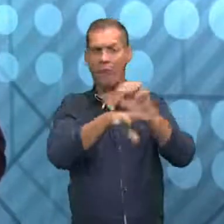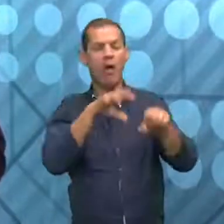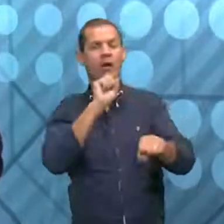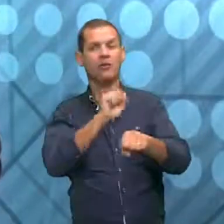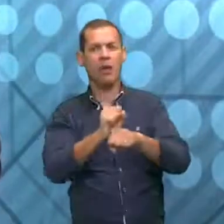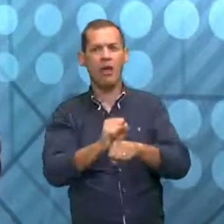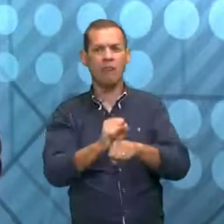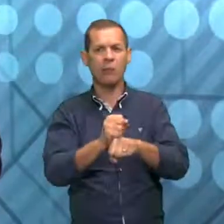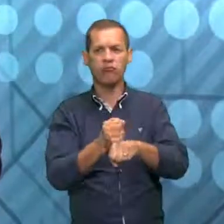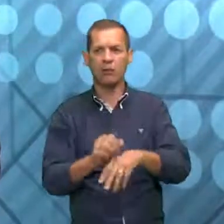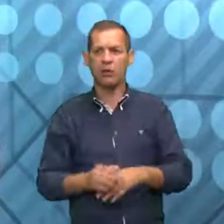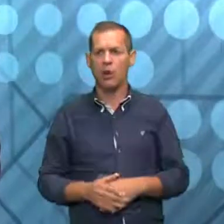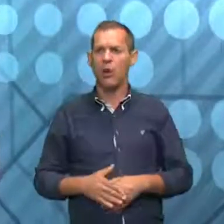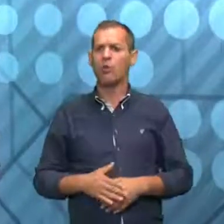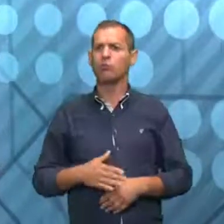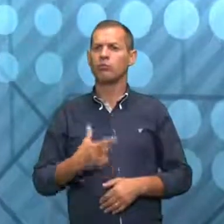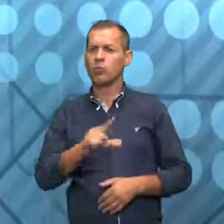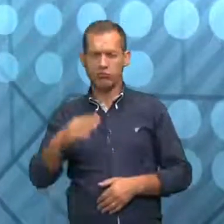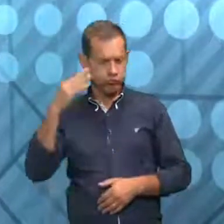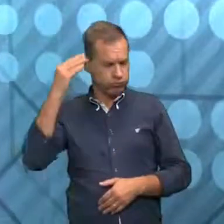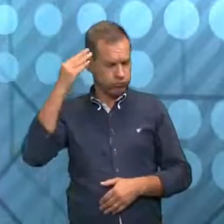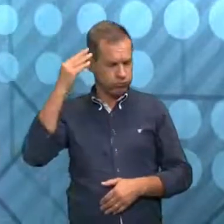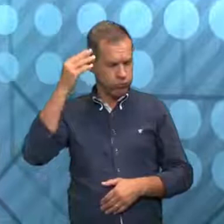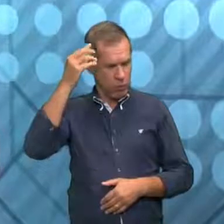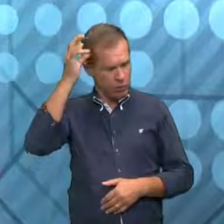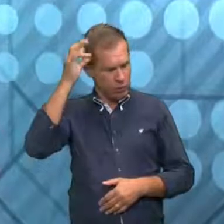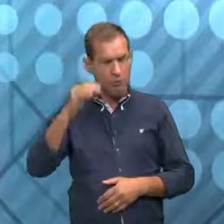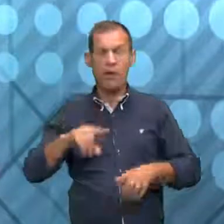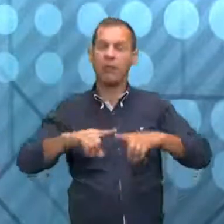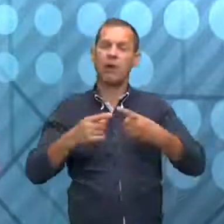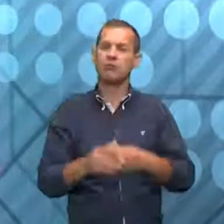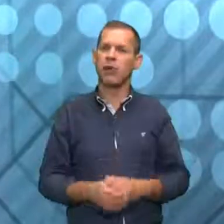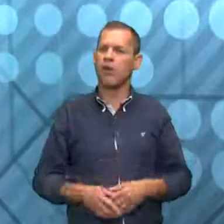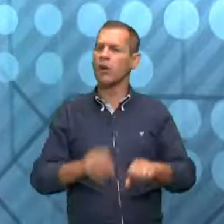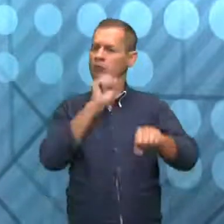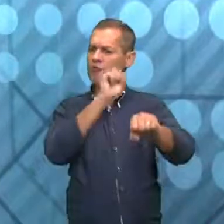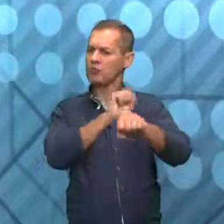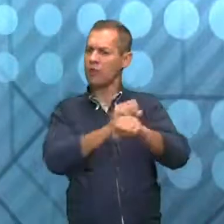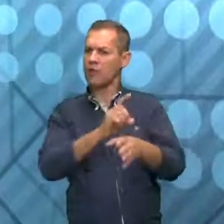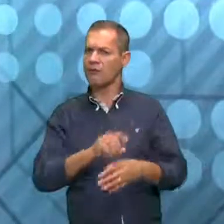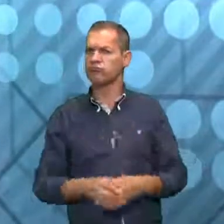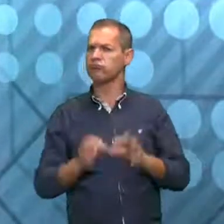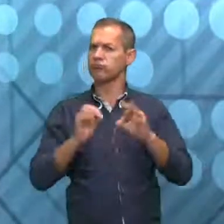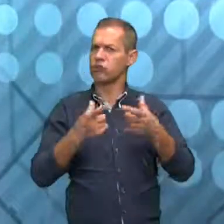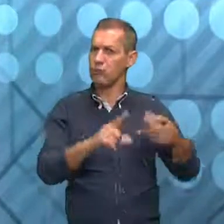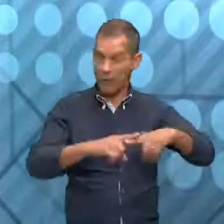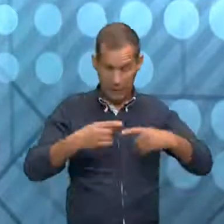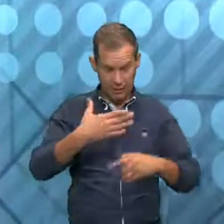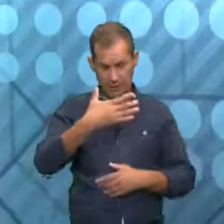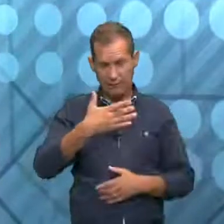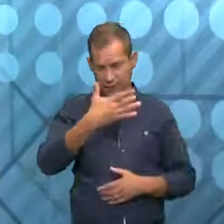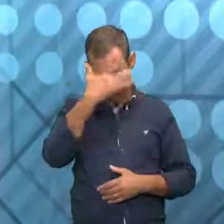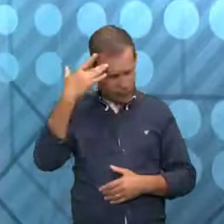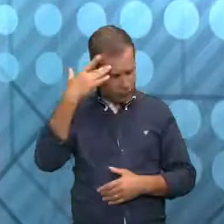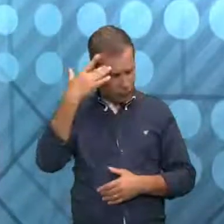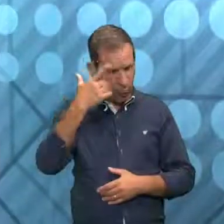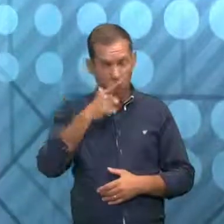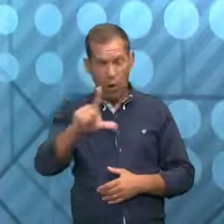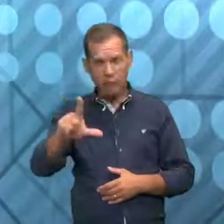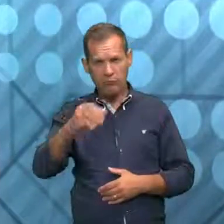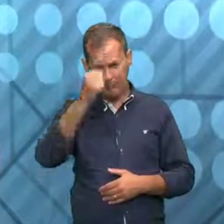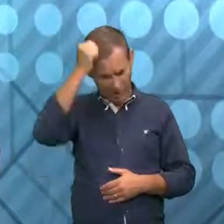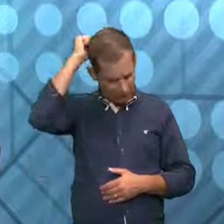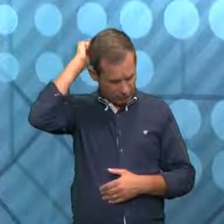esperavam o cabelo crescer. Aí mandavam o escravo para o destino, chegando lá, a pessoa sabia que era só raspar a cabeça do escravo e ia